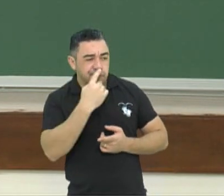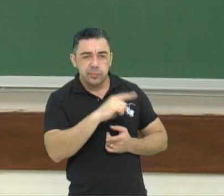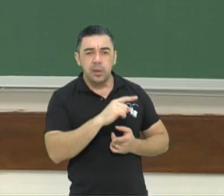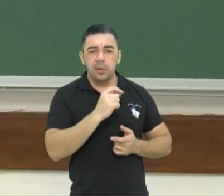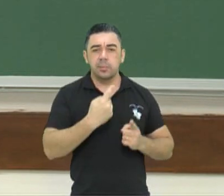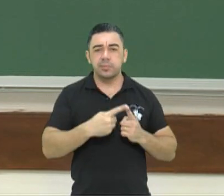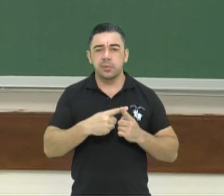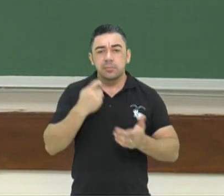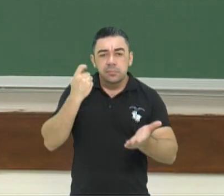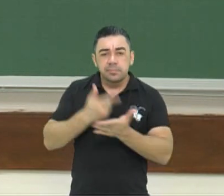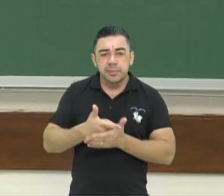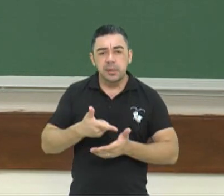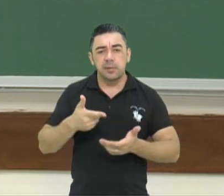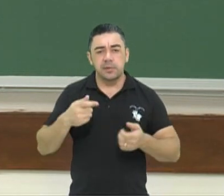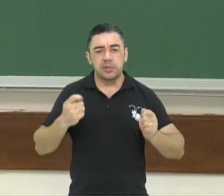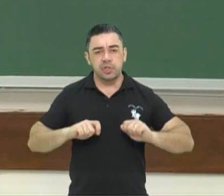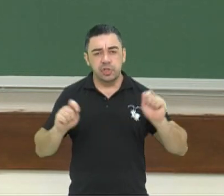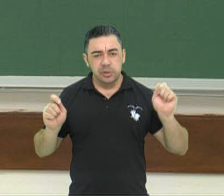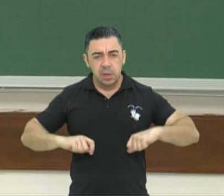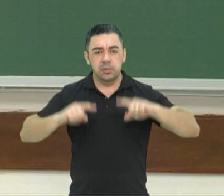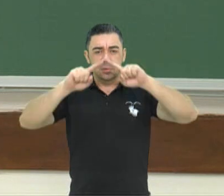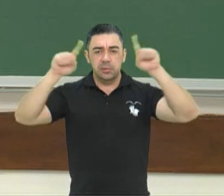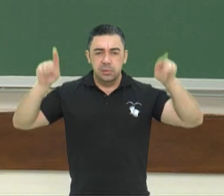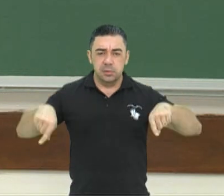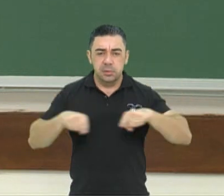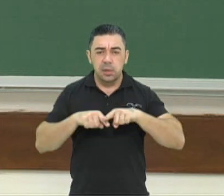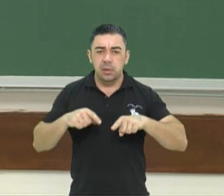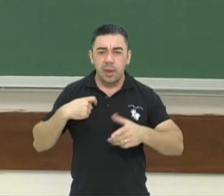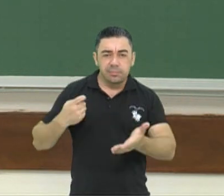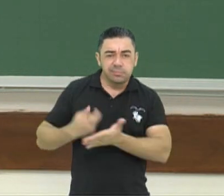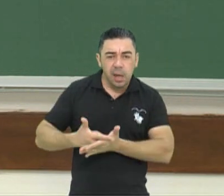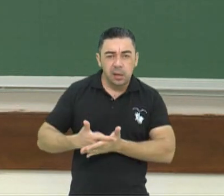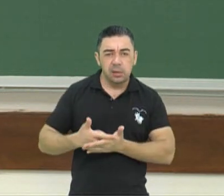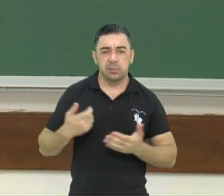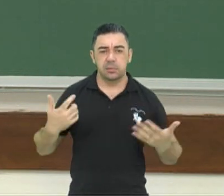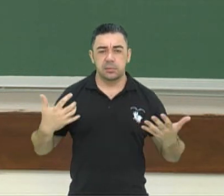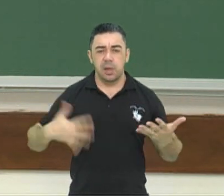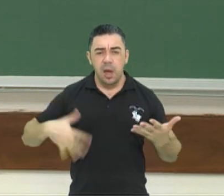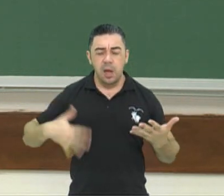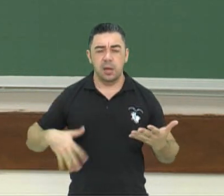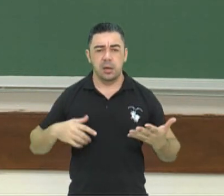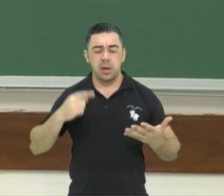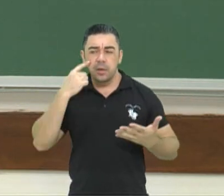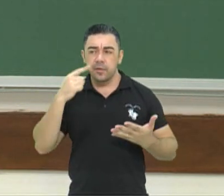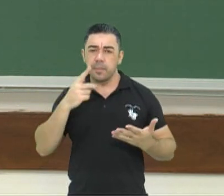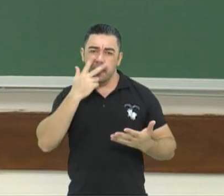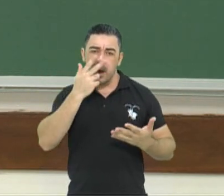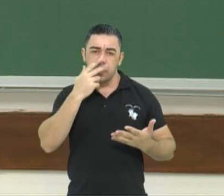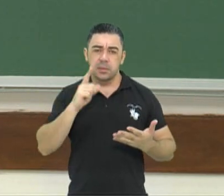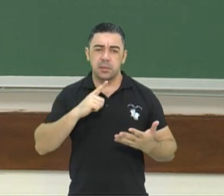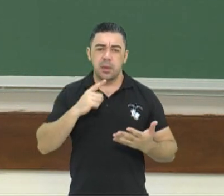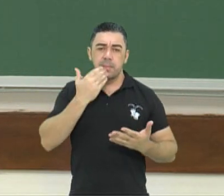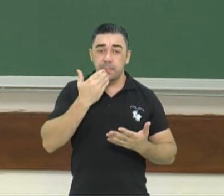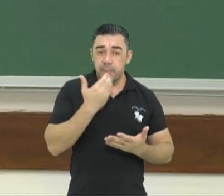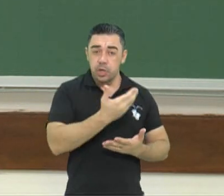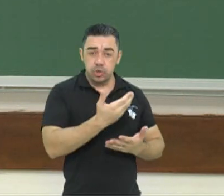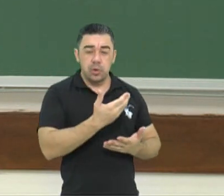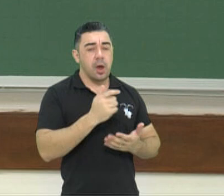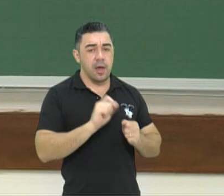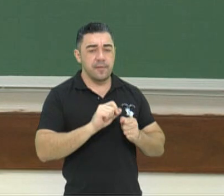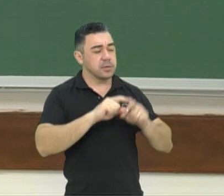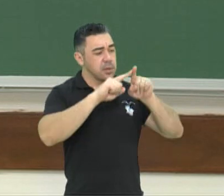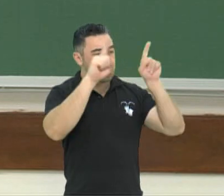preço sobre uma obra, colocarem algo quantitativo e fazerem alguma coisa como se fosse por encomenda. Não existia exatamente